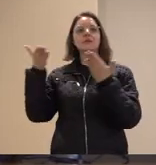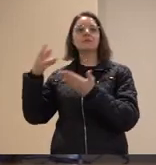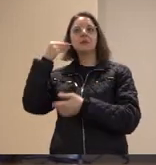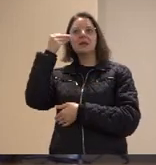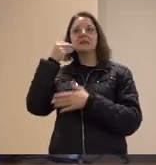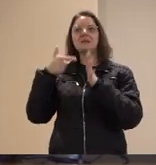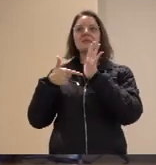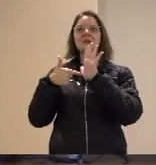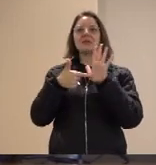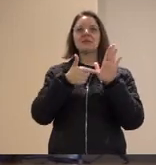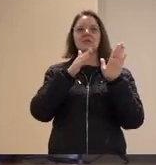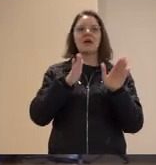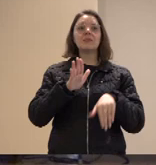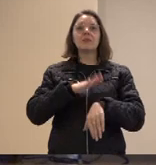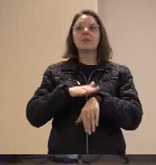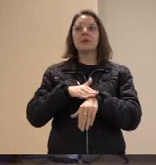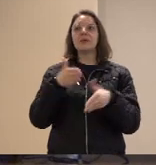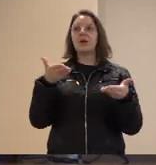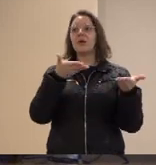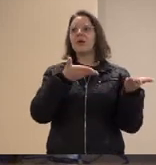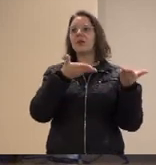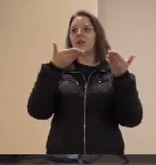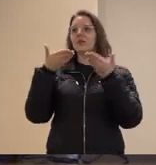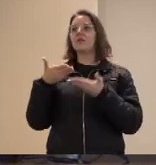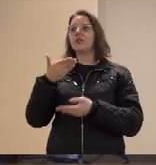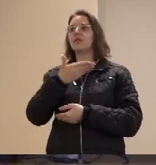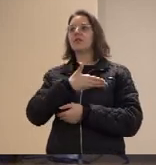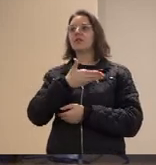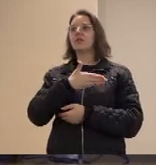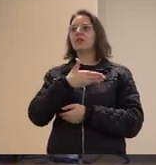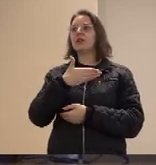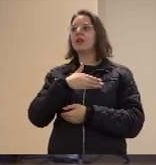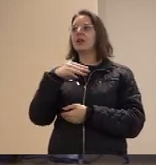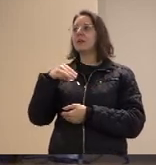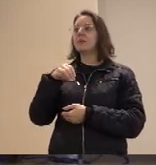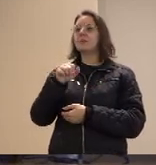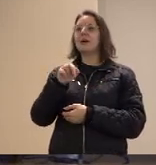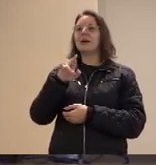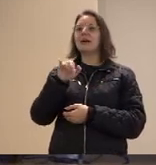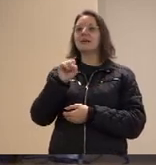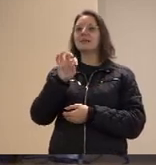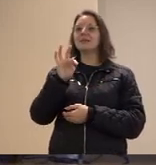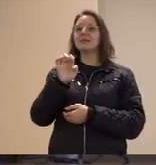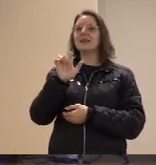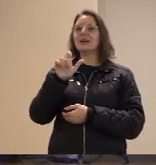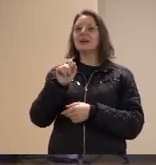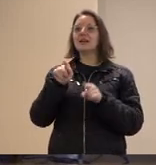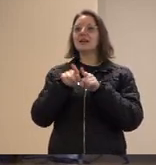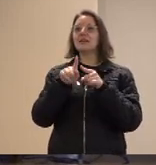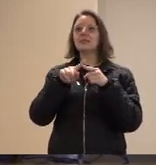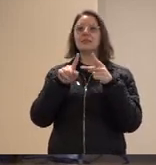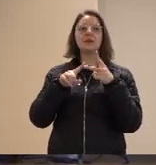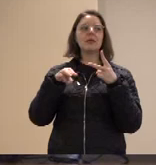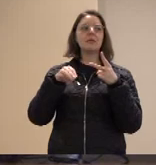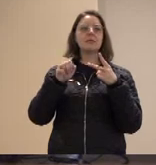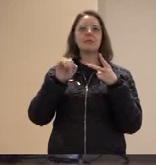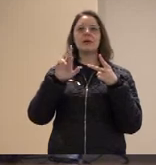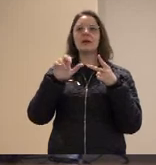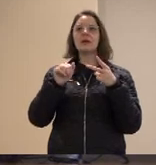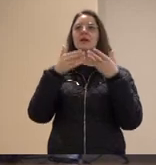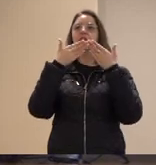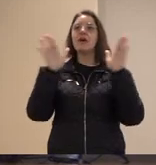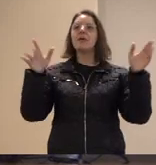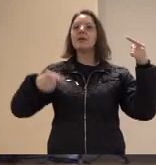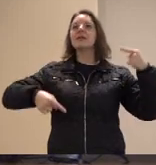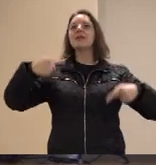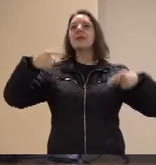experiências. Nesse momento, eu convido a minha colega de mesa, Maristela, a Maíra, para a gente abrir um debate